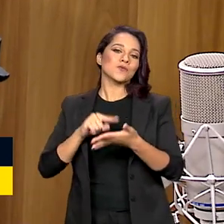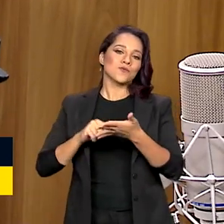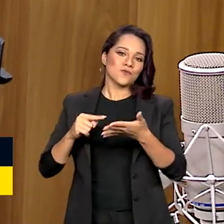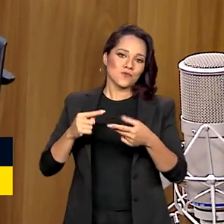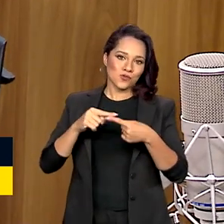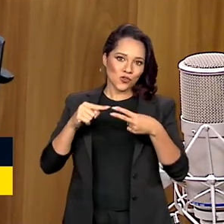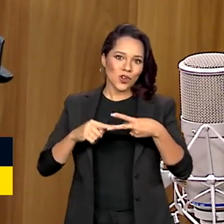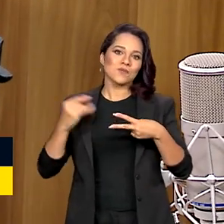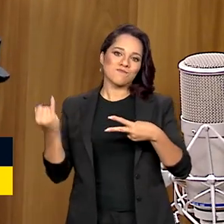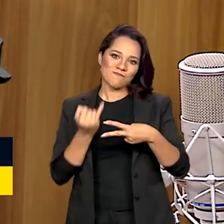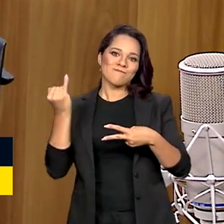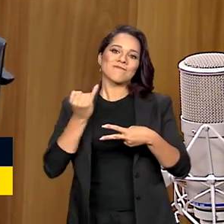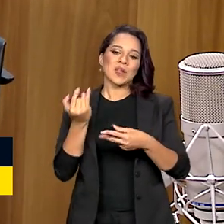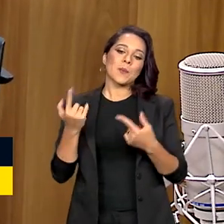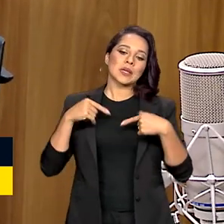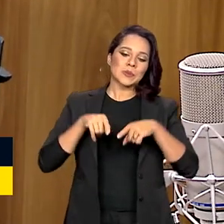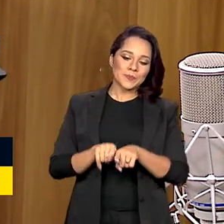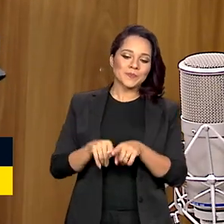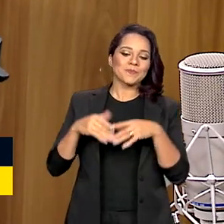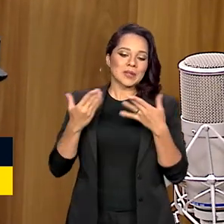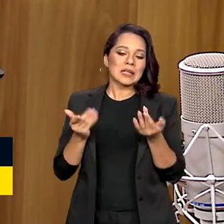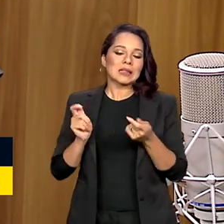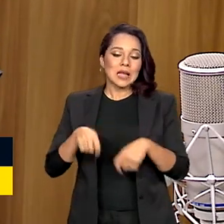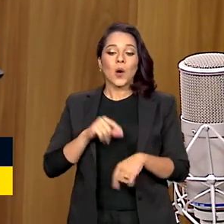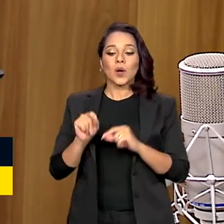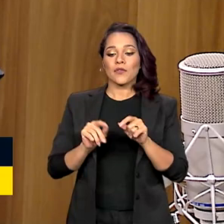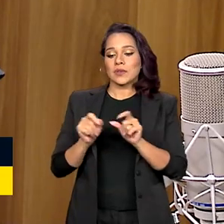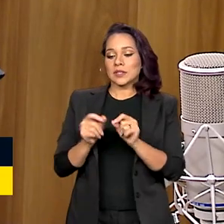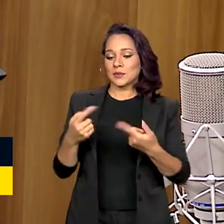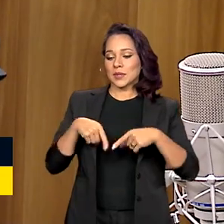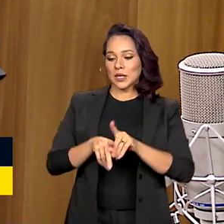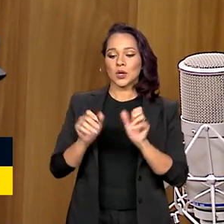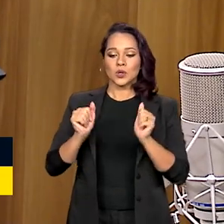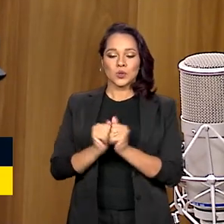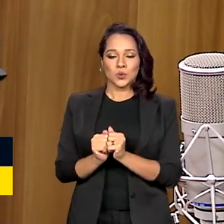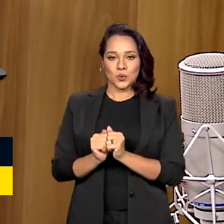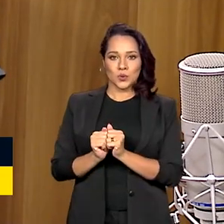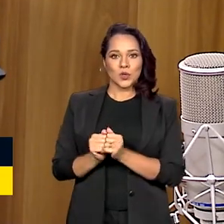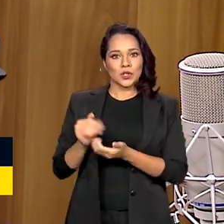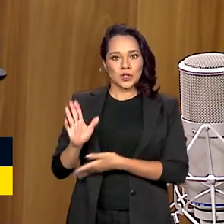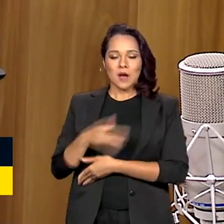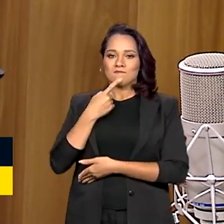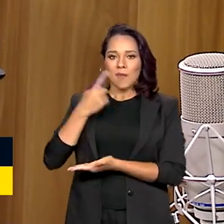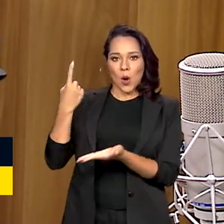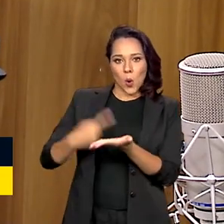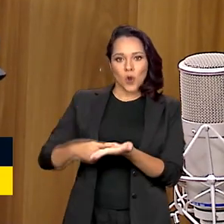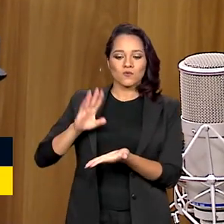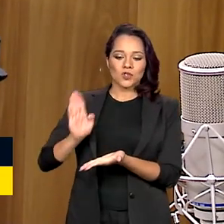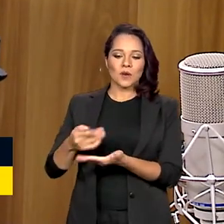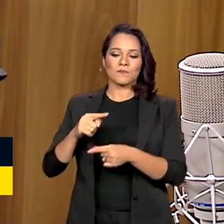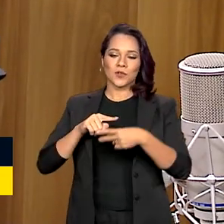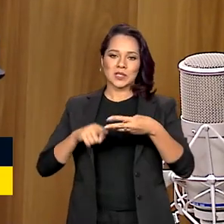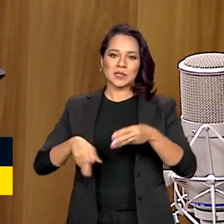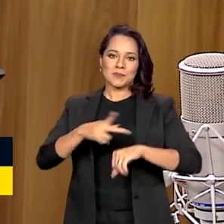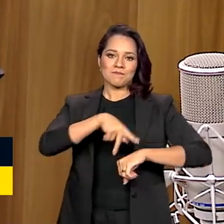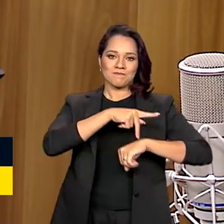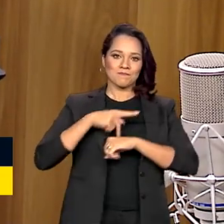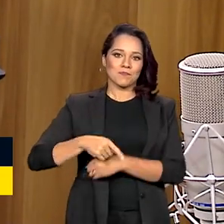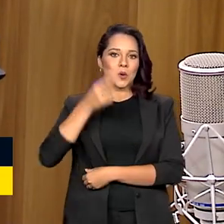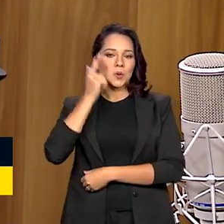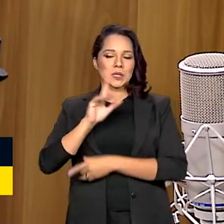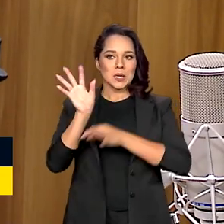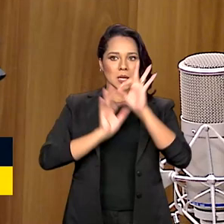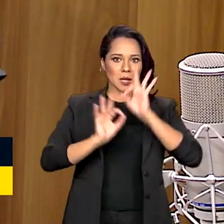esse processo. E aí nós estamos aí fazendo essa parceria junto com eles, firmando esse acordo dos três países para a gente